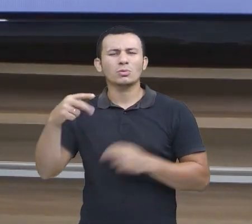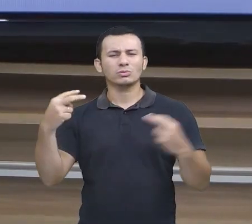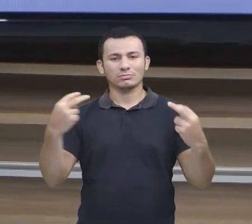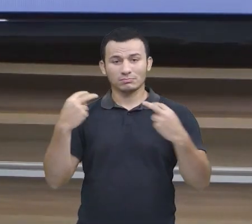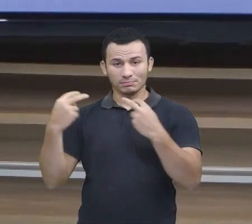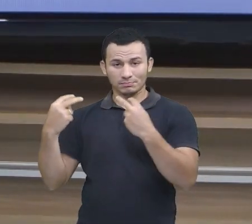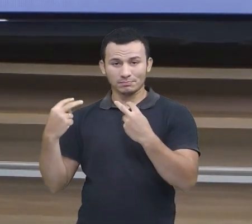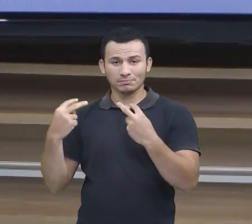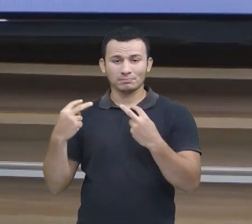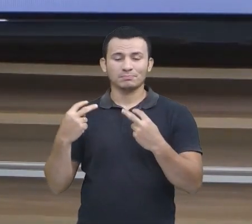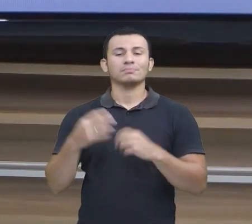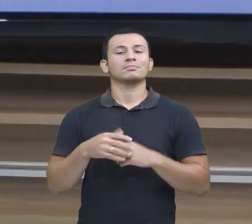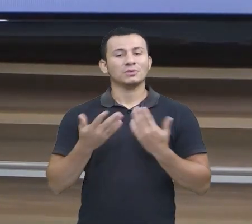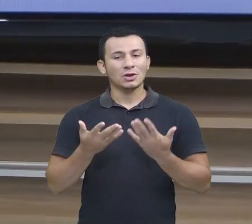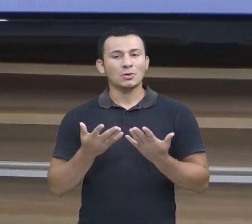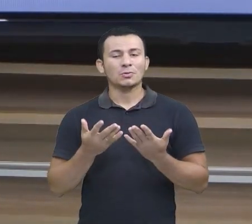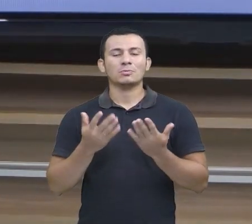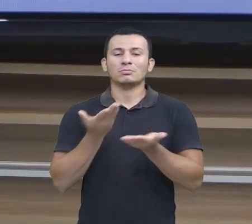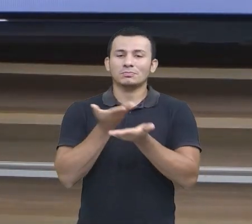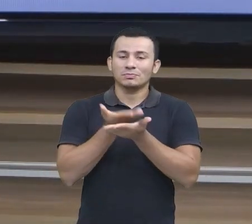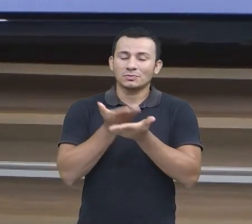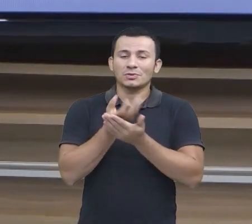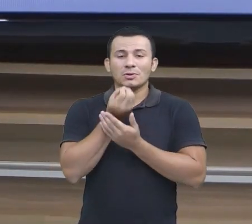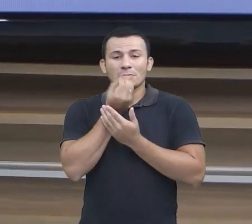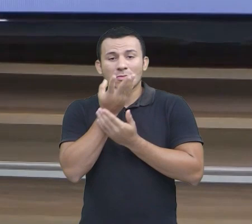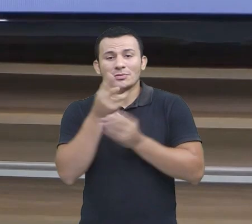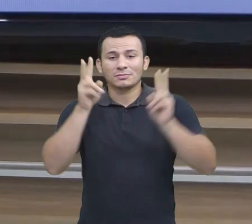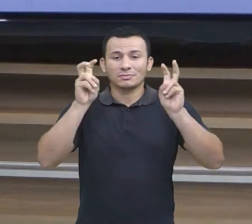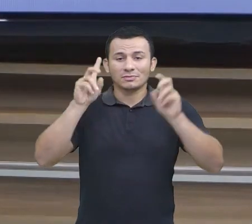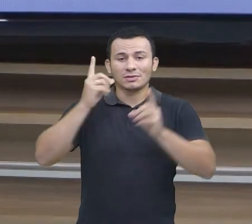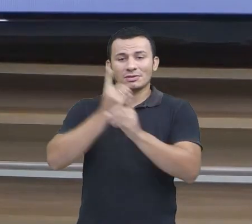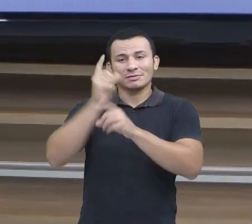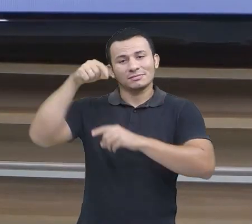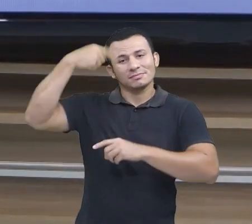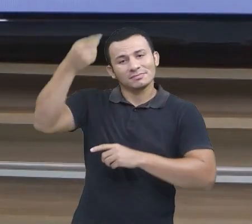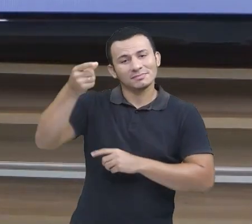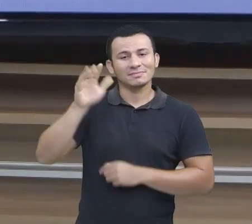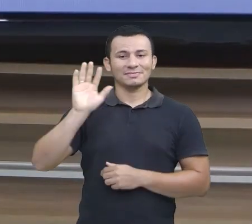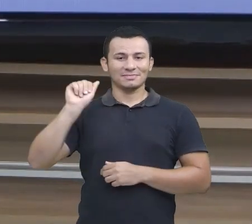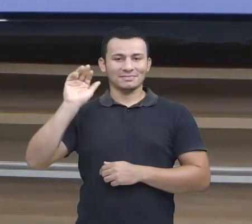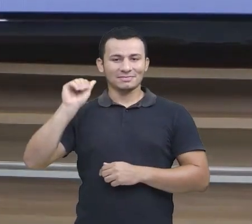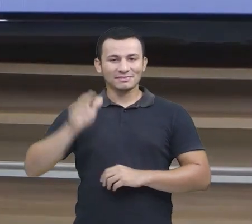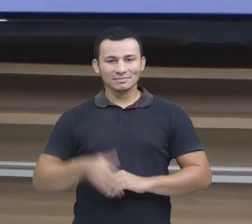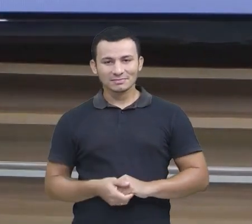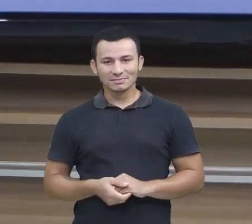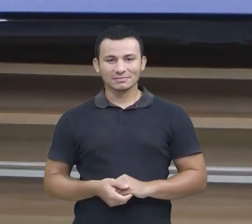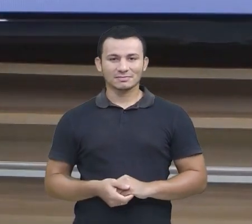vocês um excelente conteúdo e até a próxima aula. Tchau!